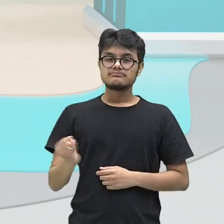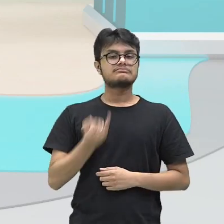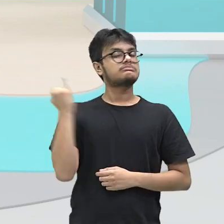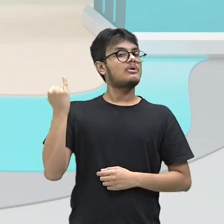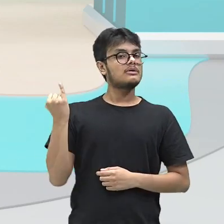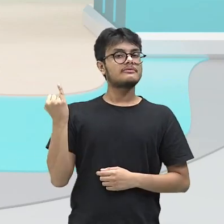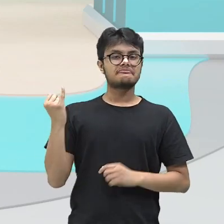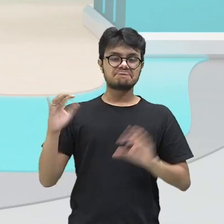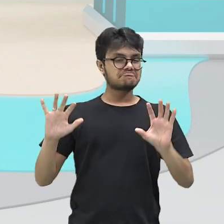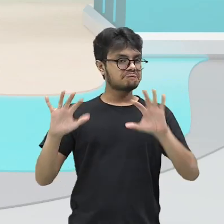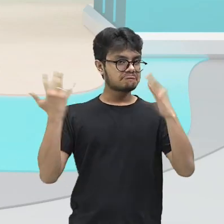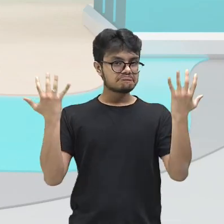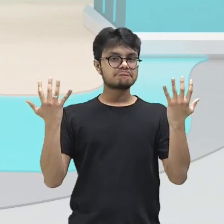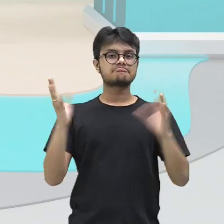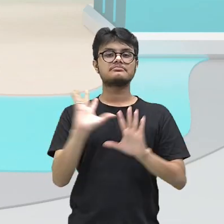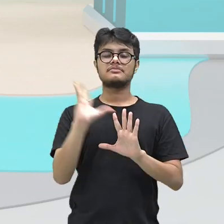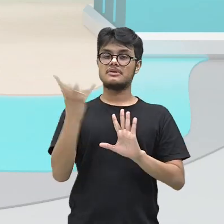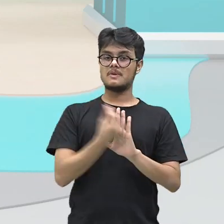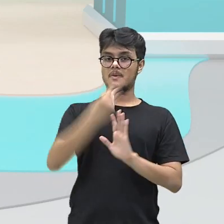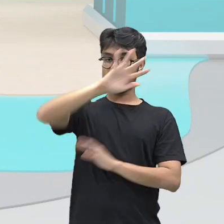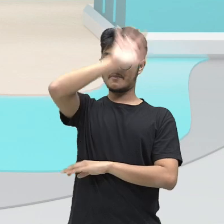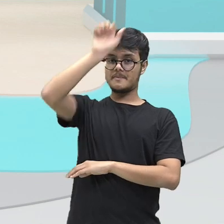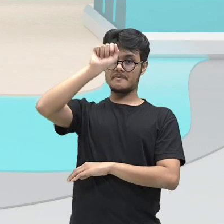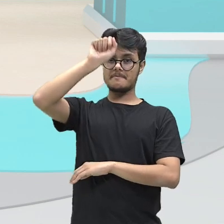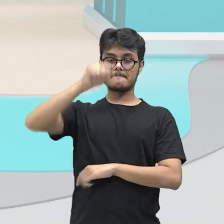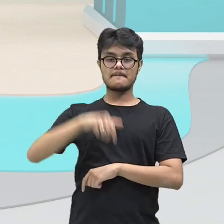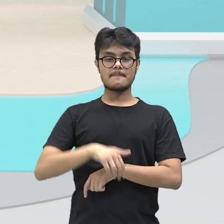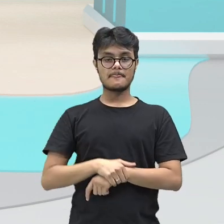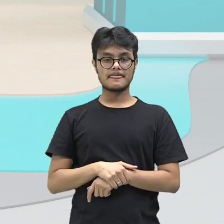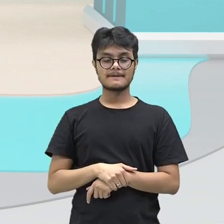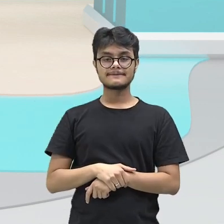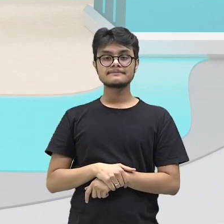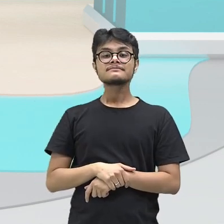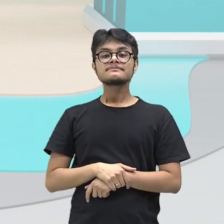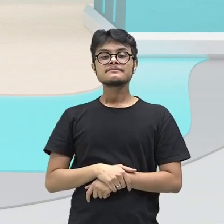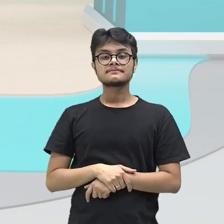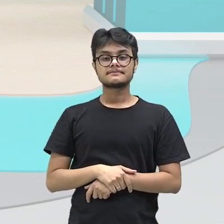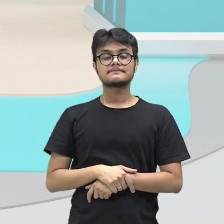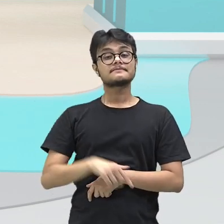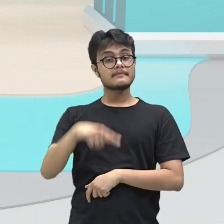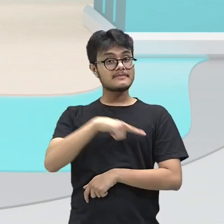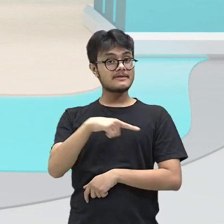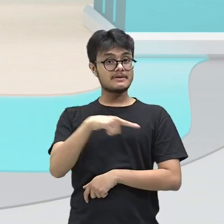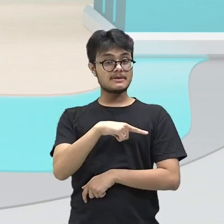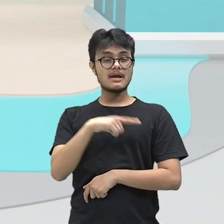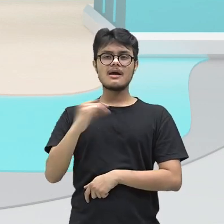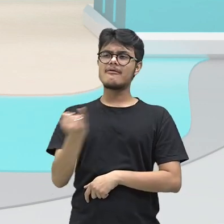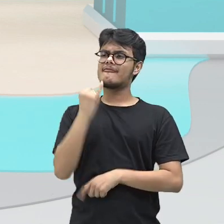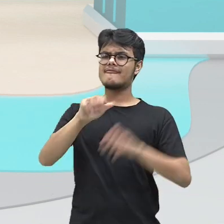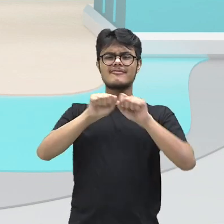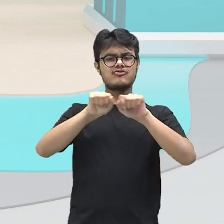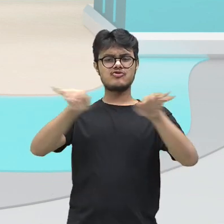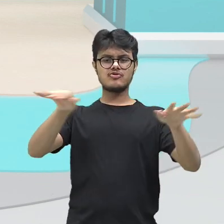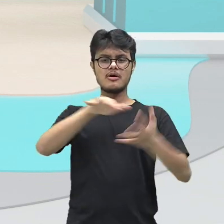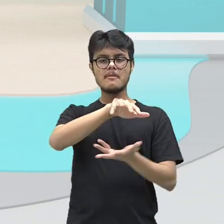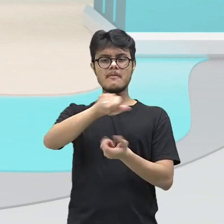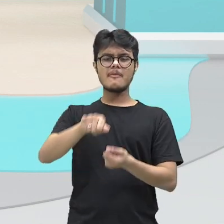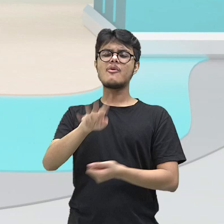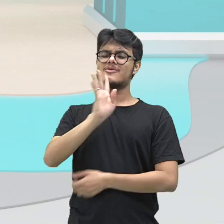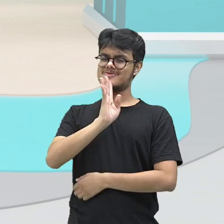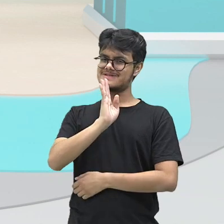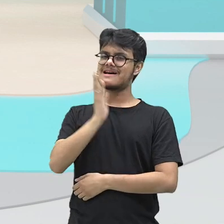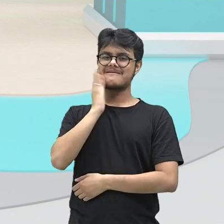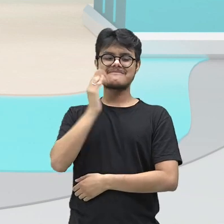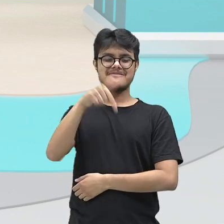a maior festa folclórica do estado do Amazonas, e ele conta ali com uma repercussão mundial, né?